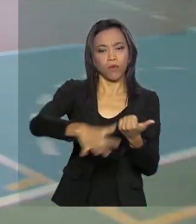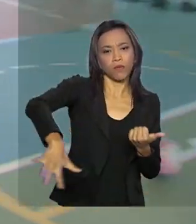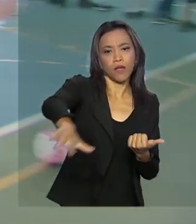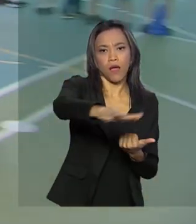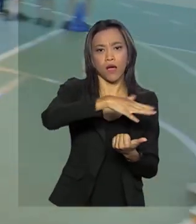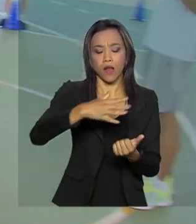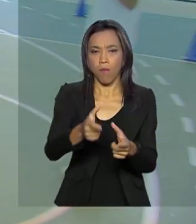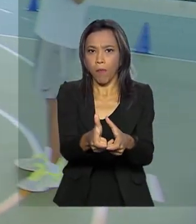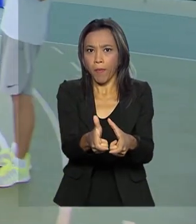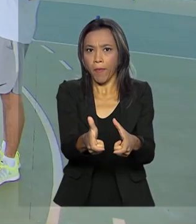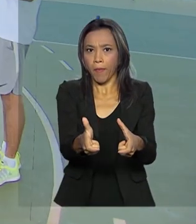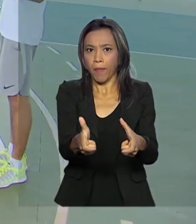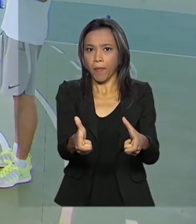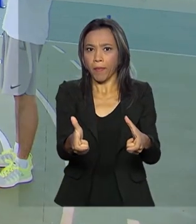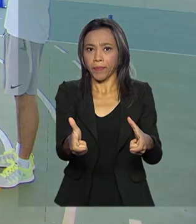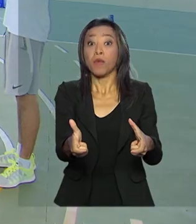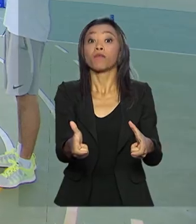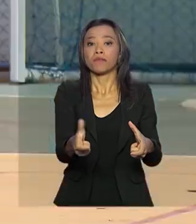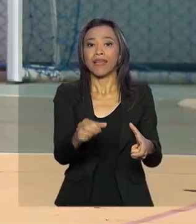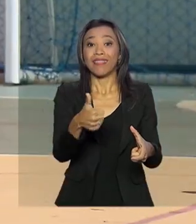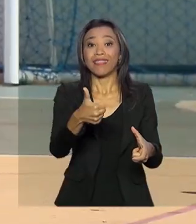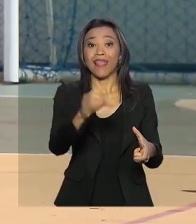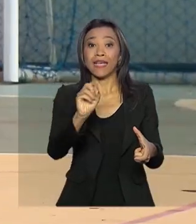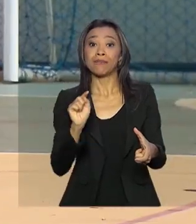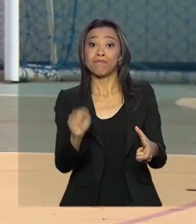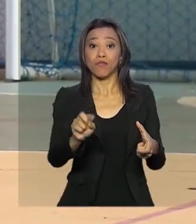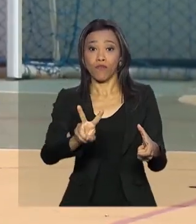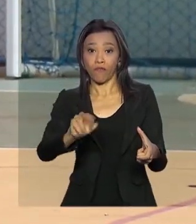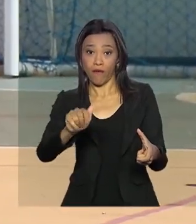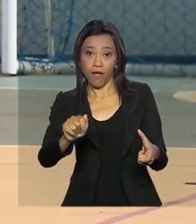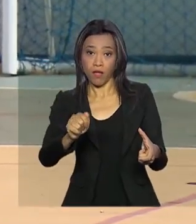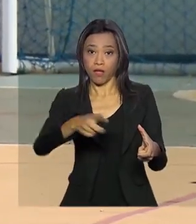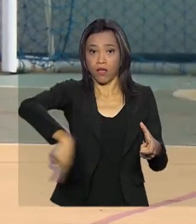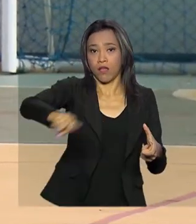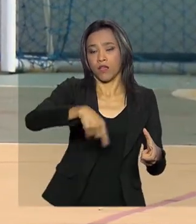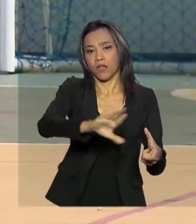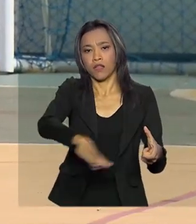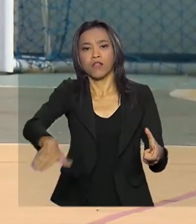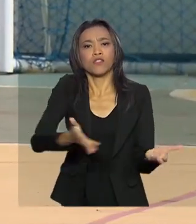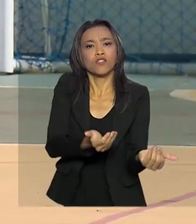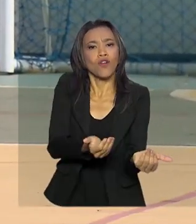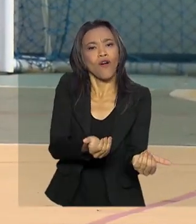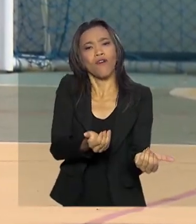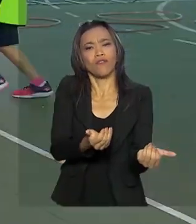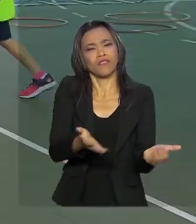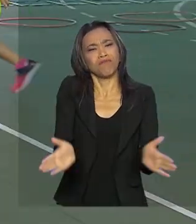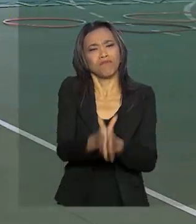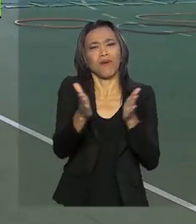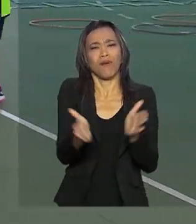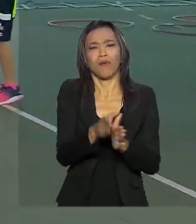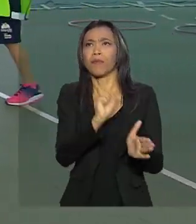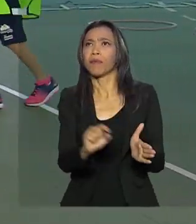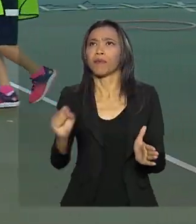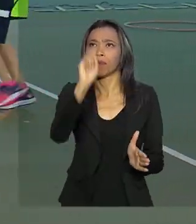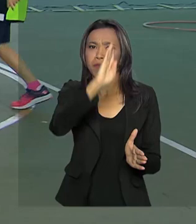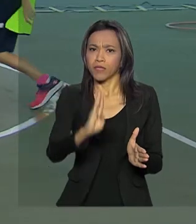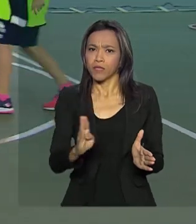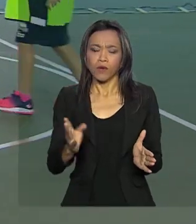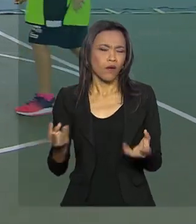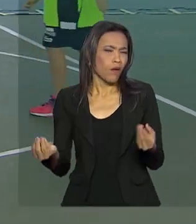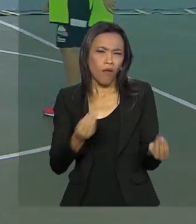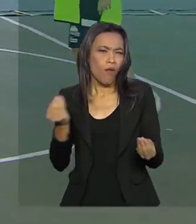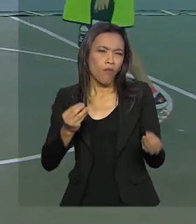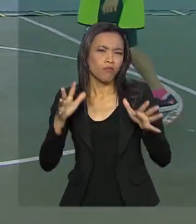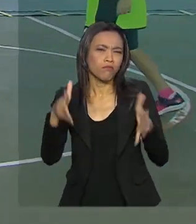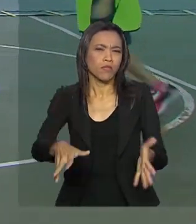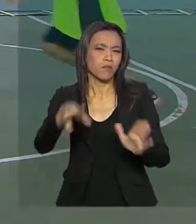serão mais de 1 10 mil vagas para jovens e crianças de baixa renda em todo o país e para participar do projeto